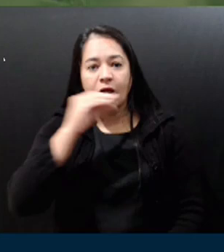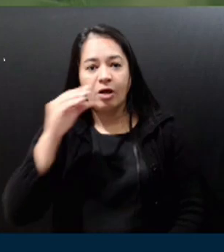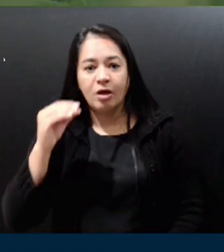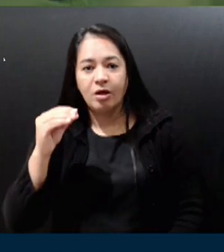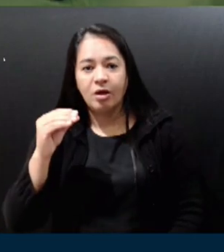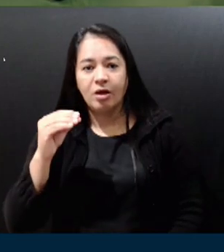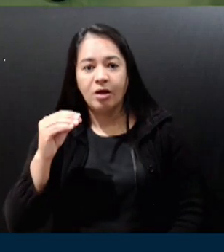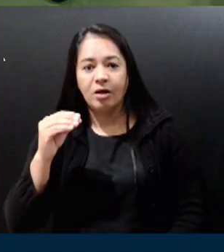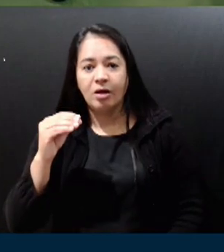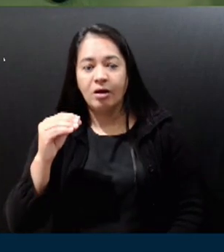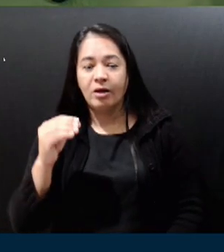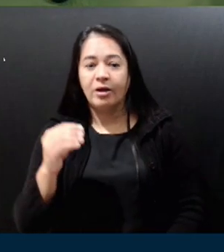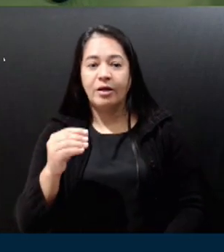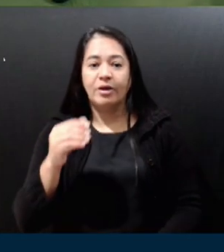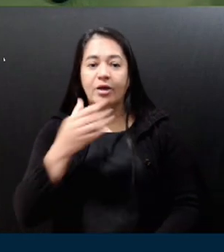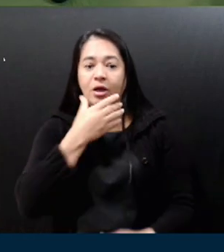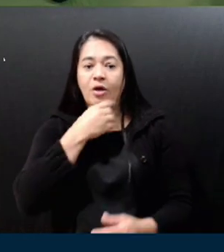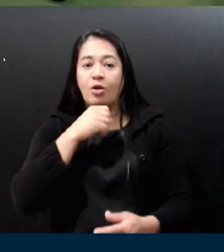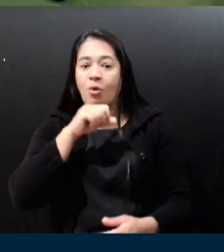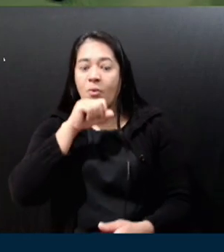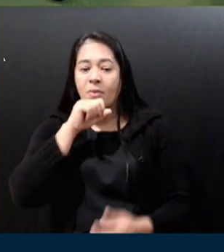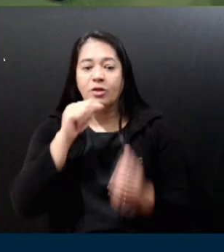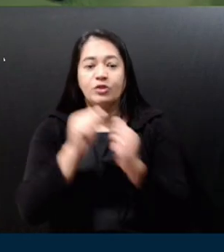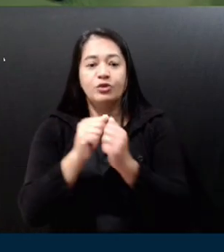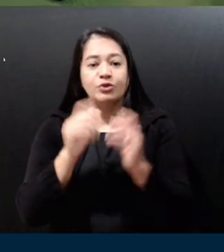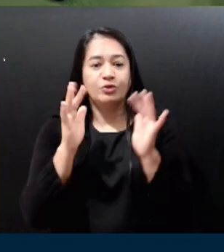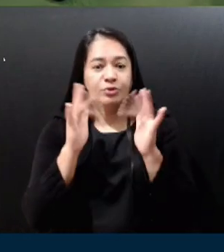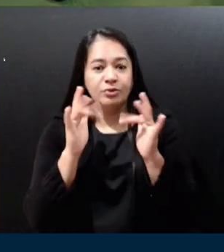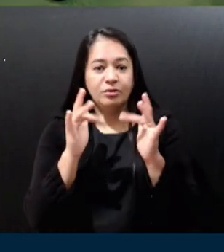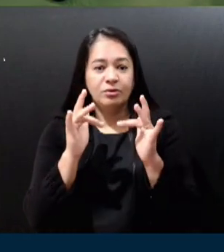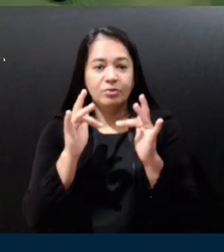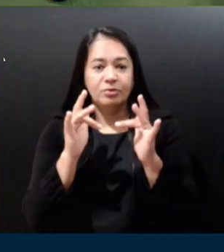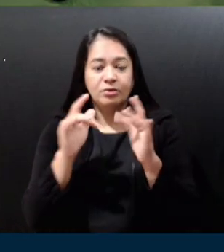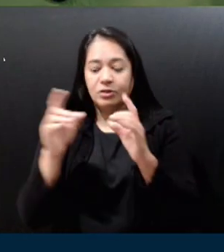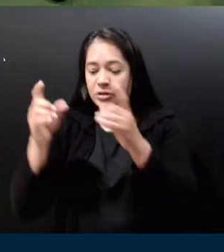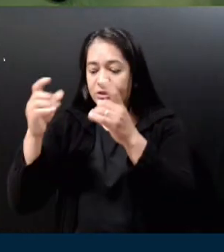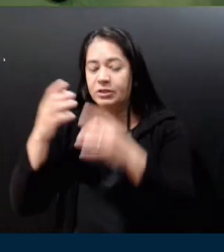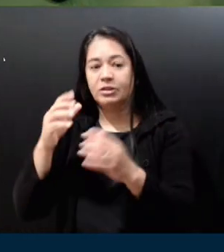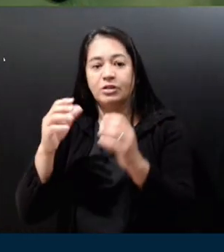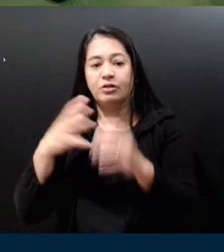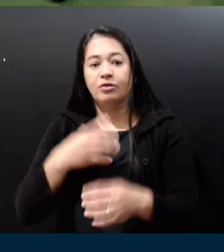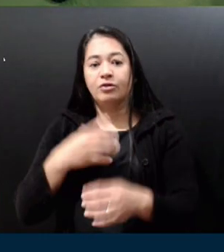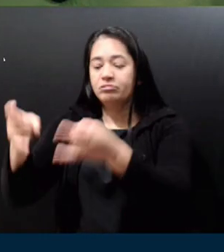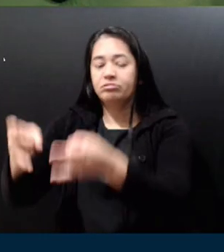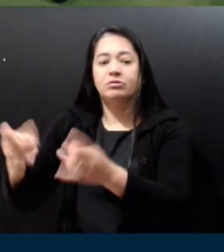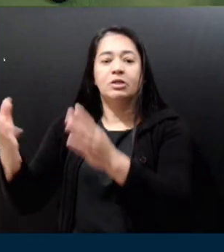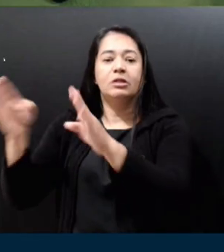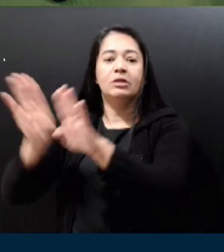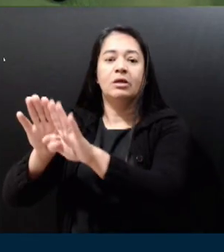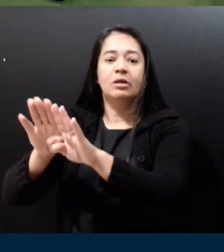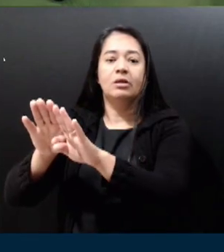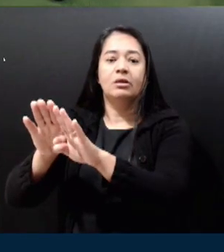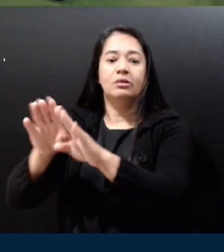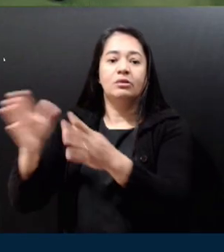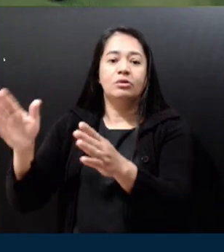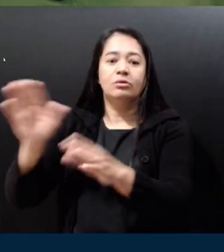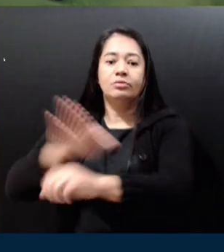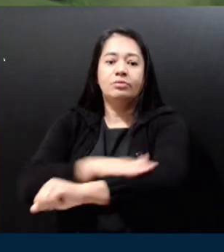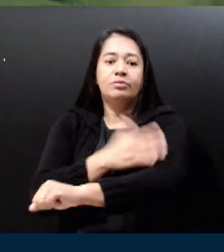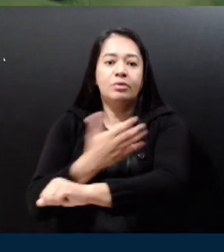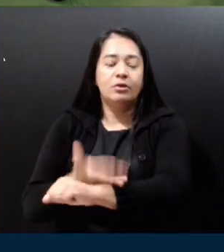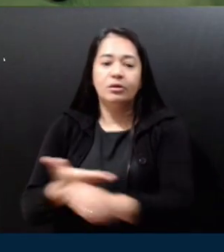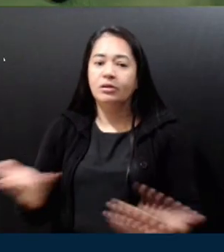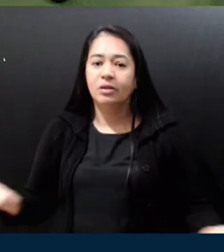inteiro trancado no quarto com a namorada e deixa a Netflix para adolescente, uma menina.